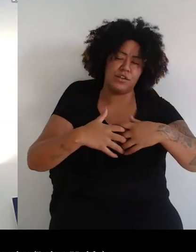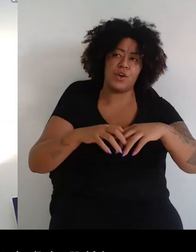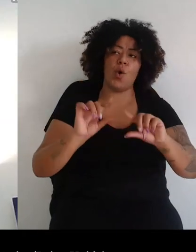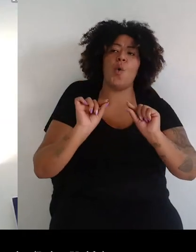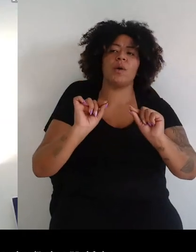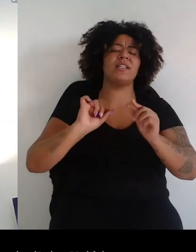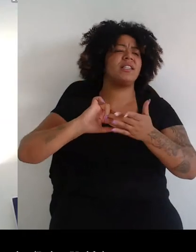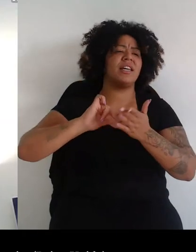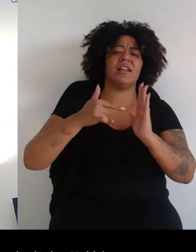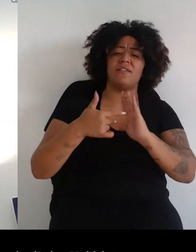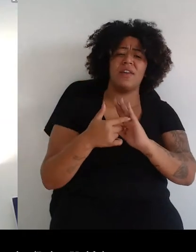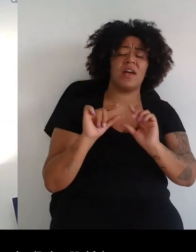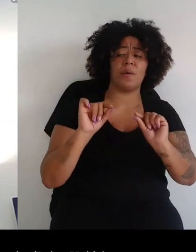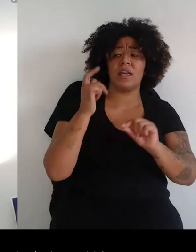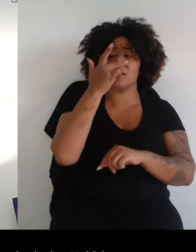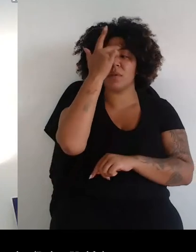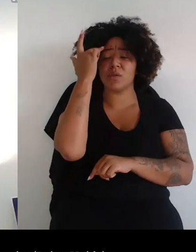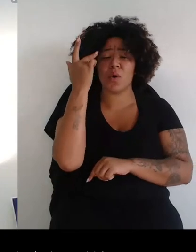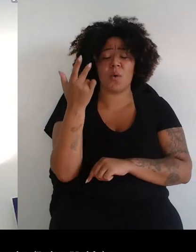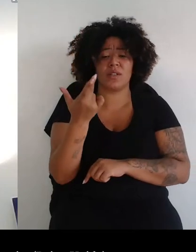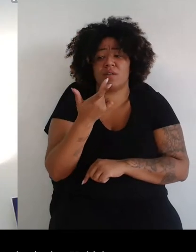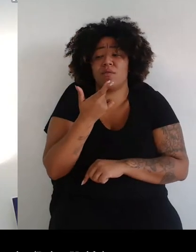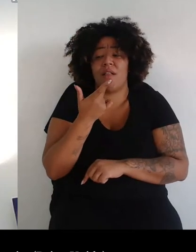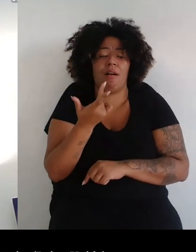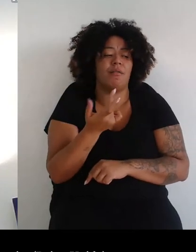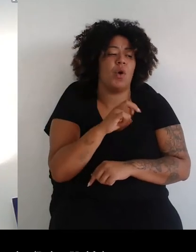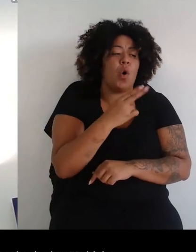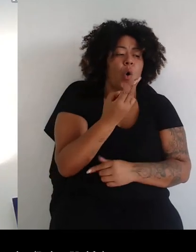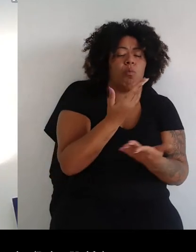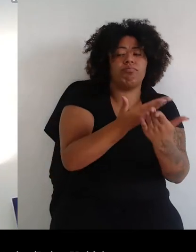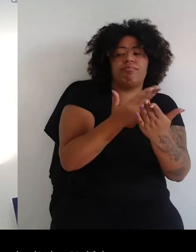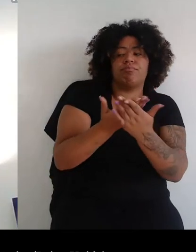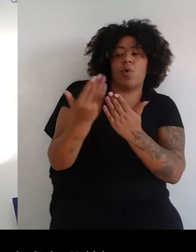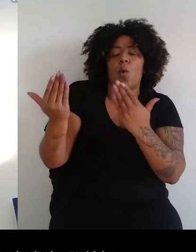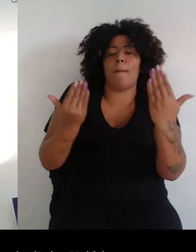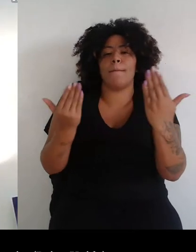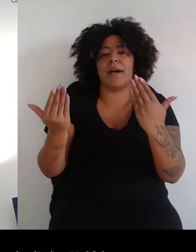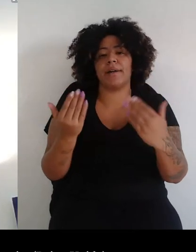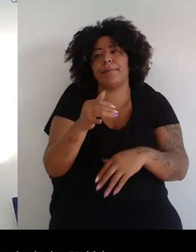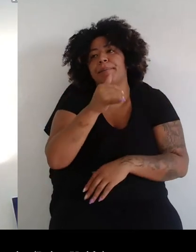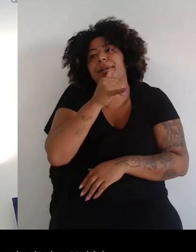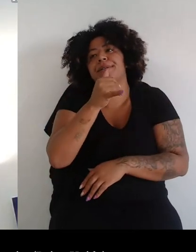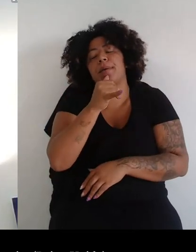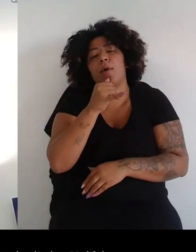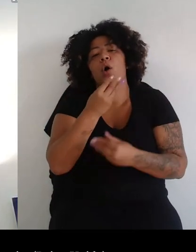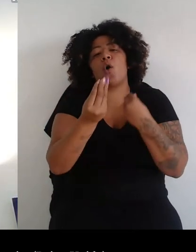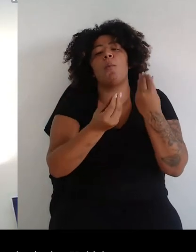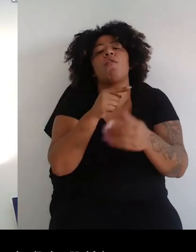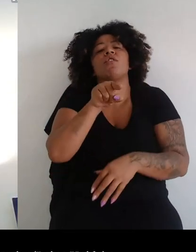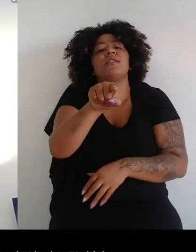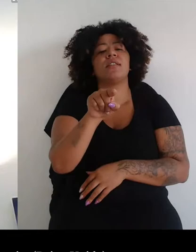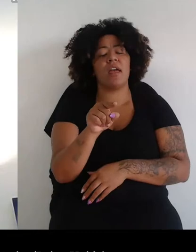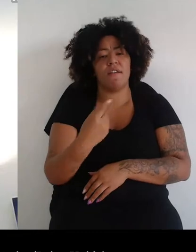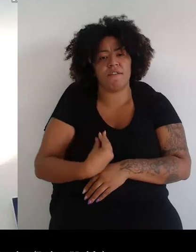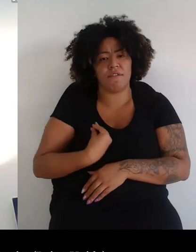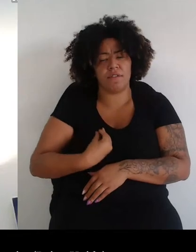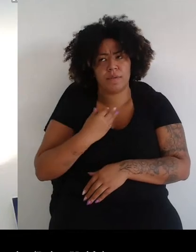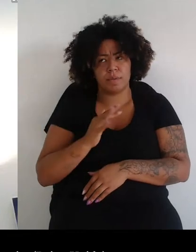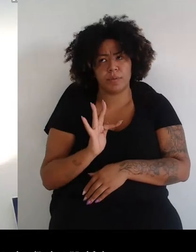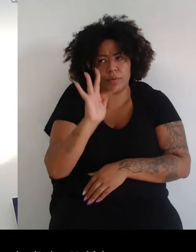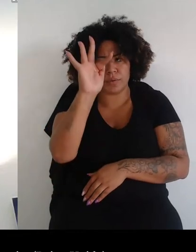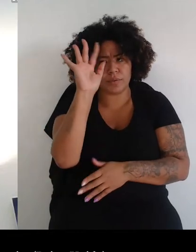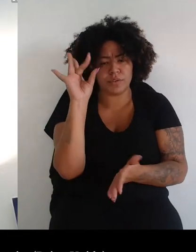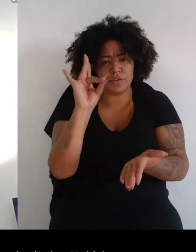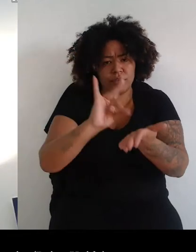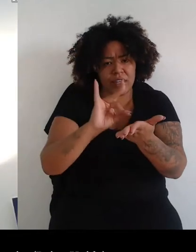estão acordada entre como é que você vai ser de verdade para consigo